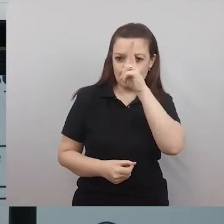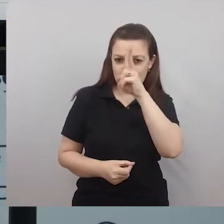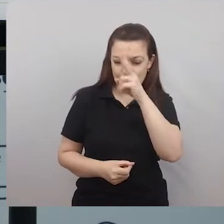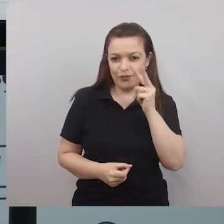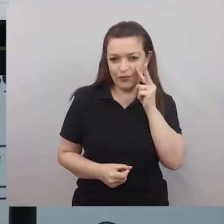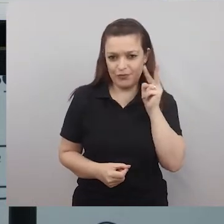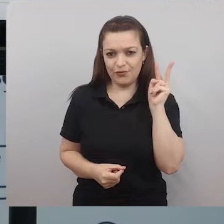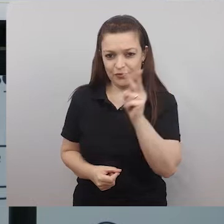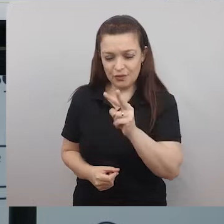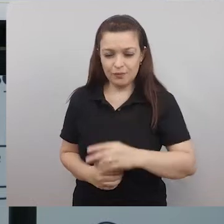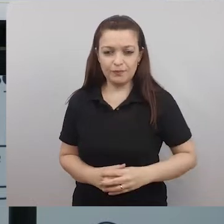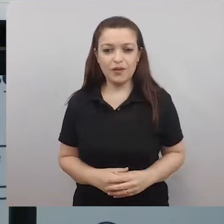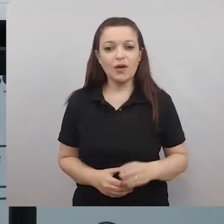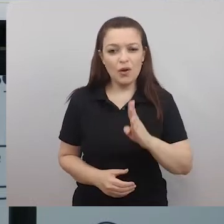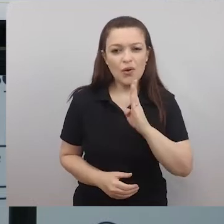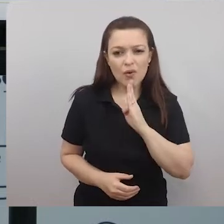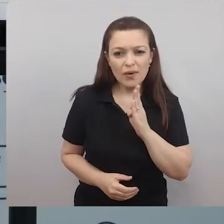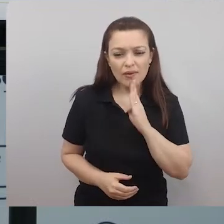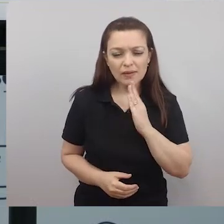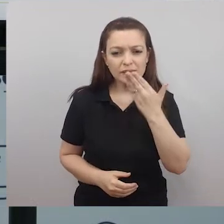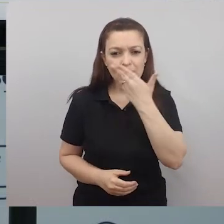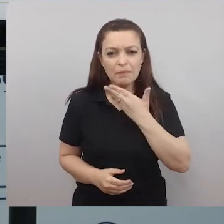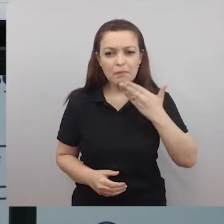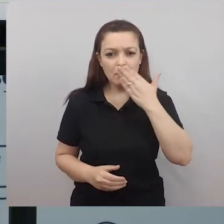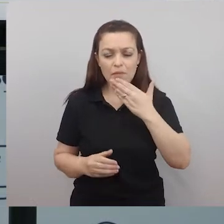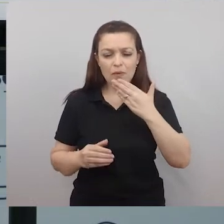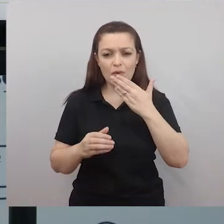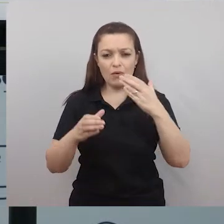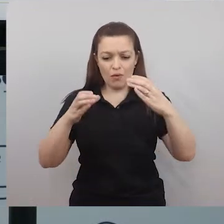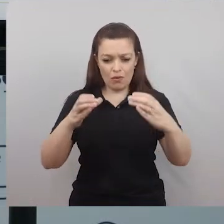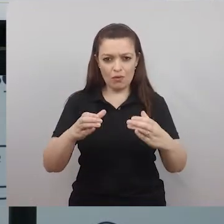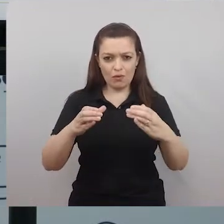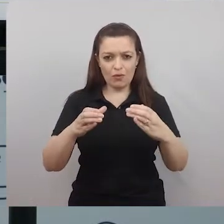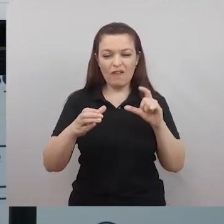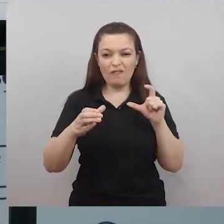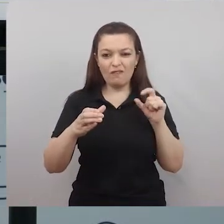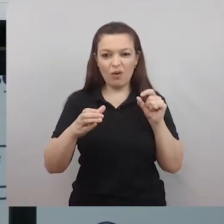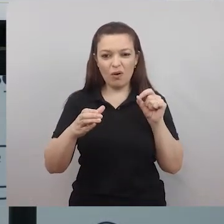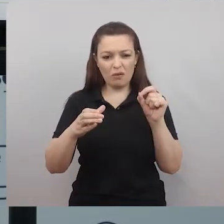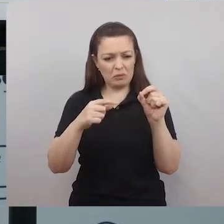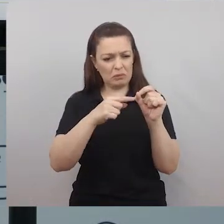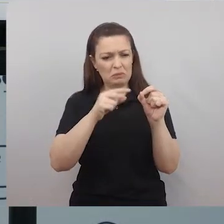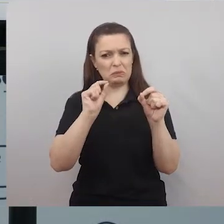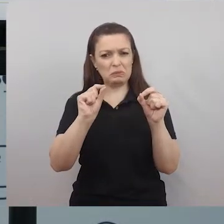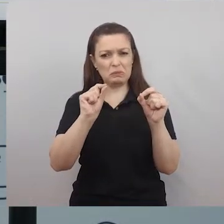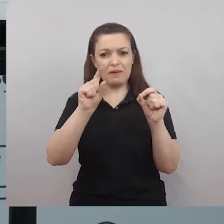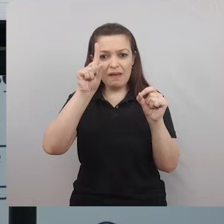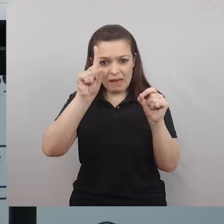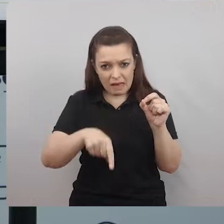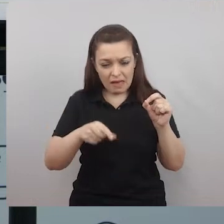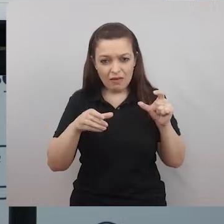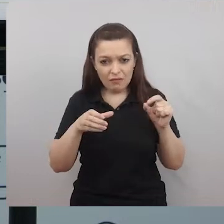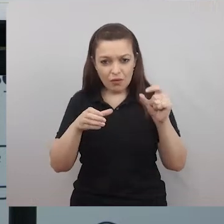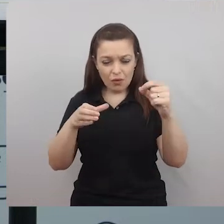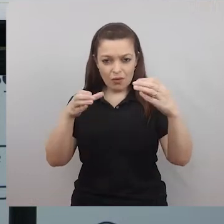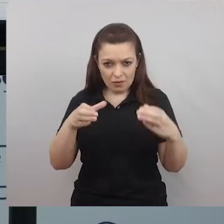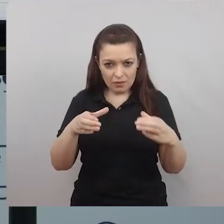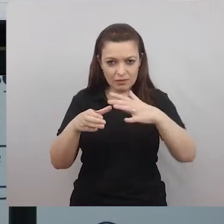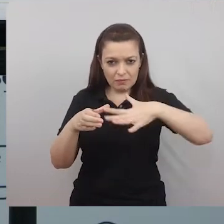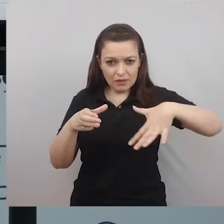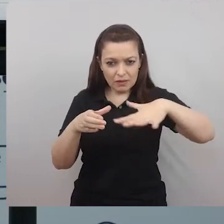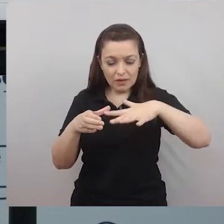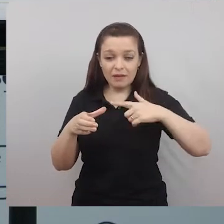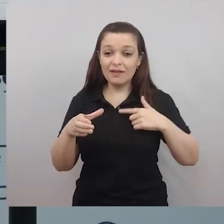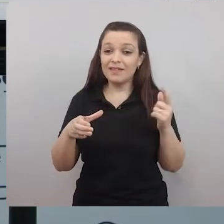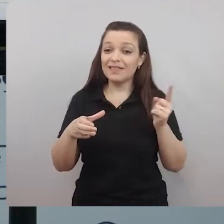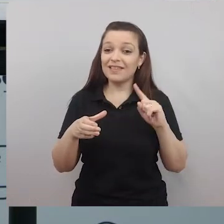tirinha? Vocês conhecem o bolo formigueiro? É um bolo, né, que dentro dele, na